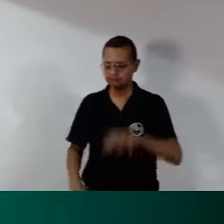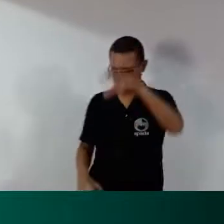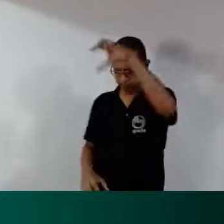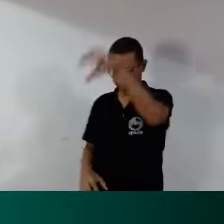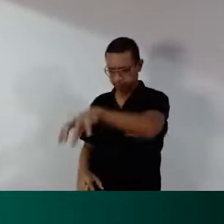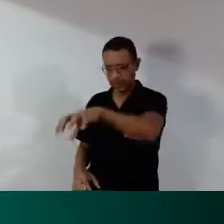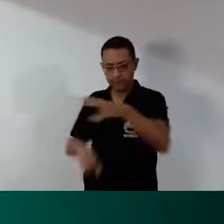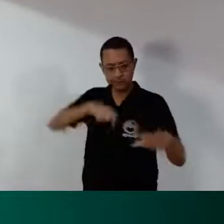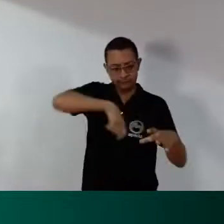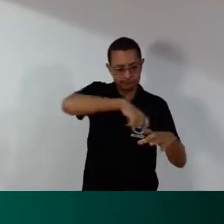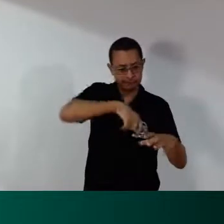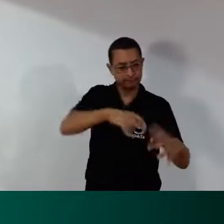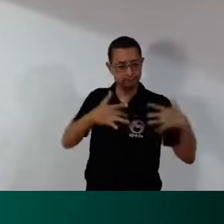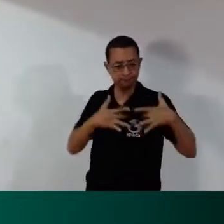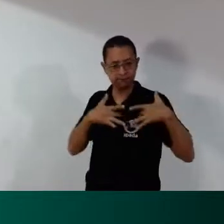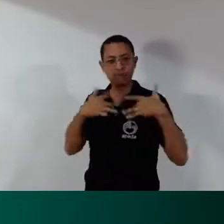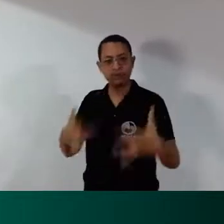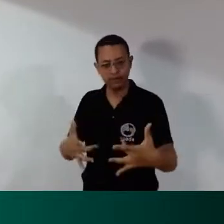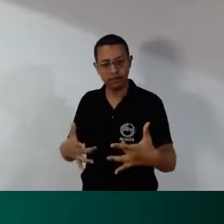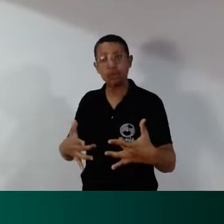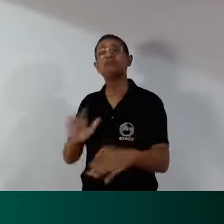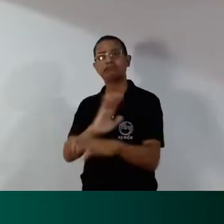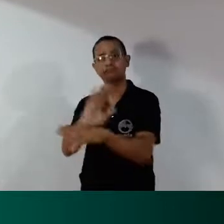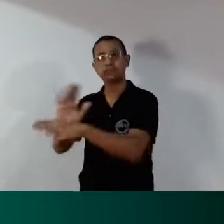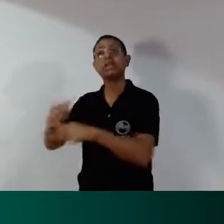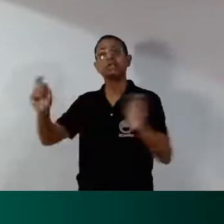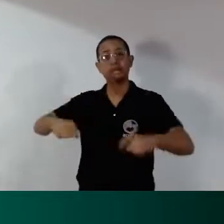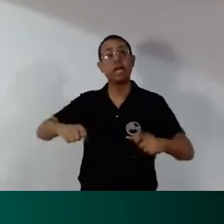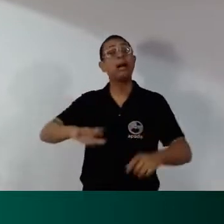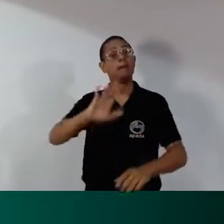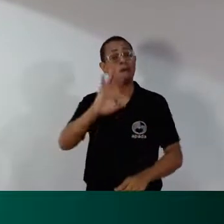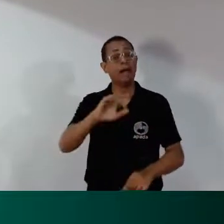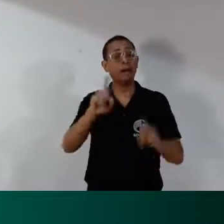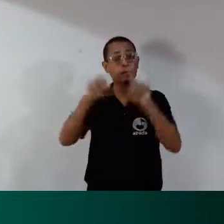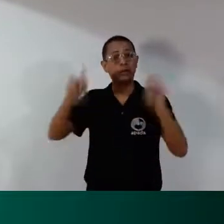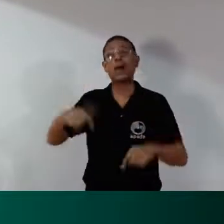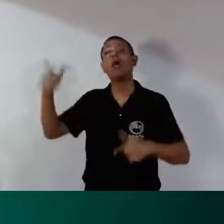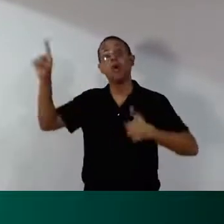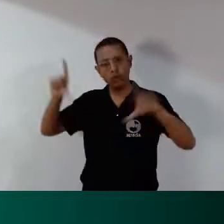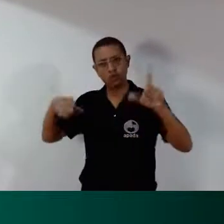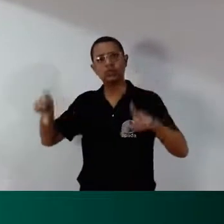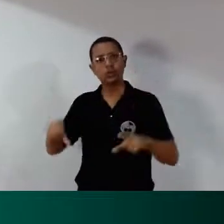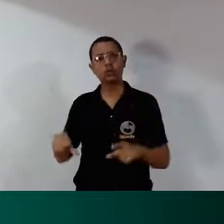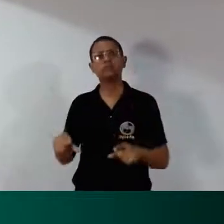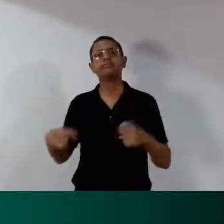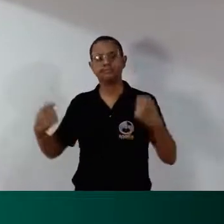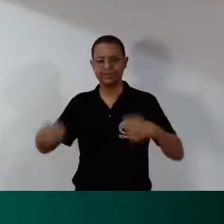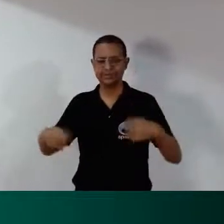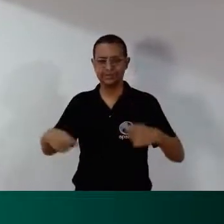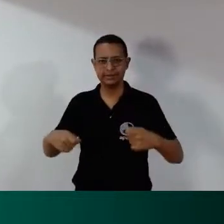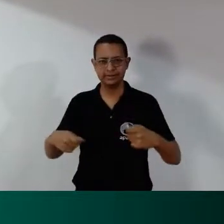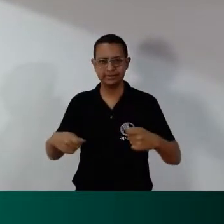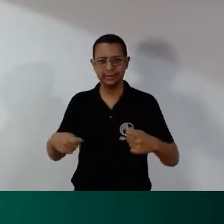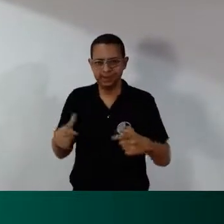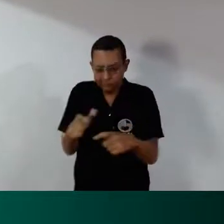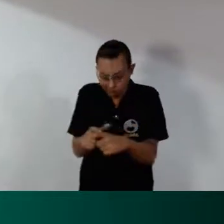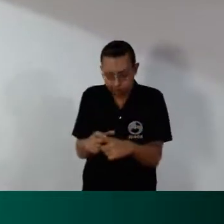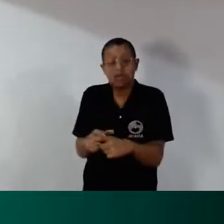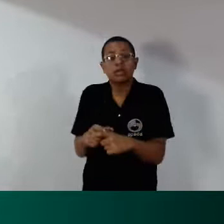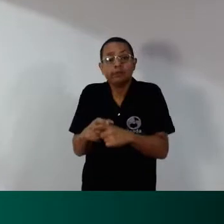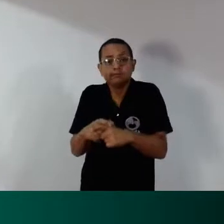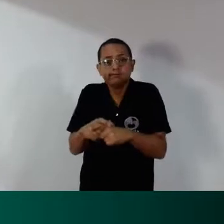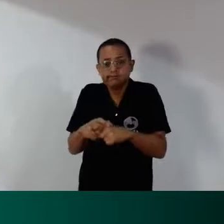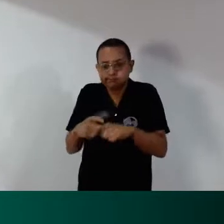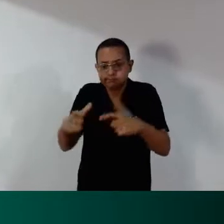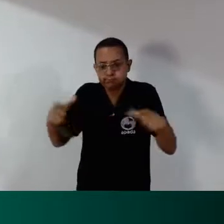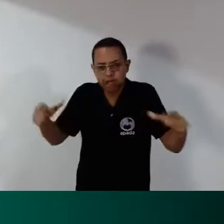E é tem que ter outras além dela ela é um primeiro passo você tem que ampliar não só me